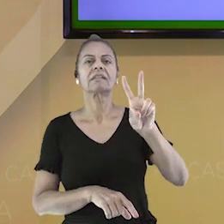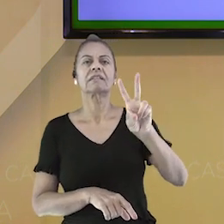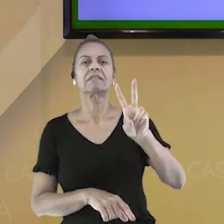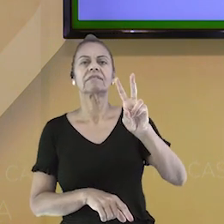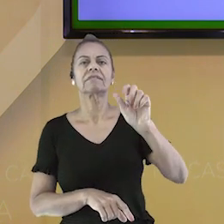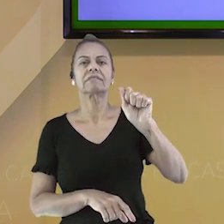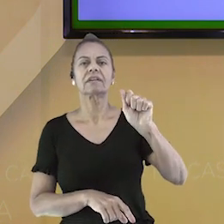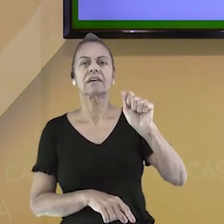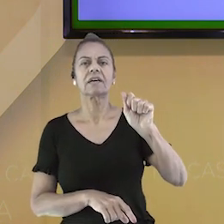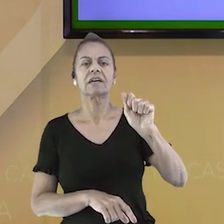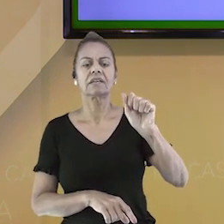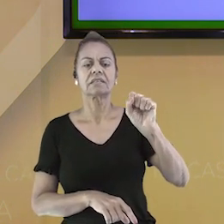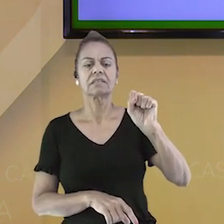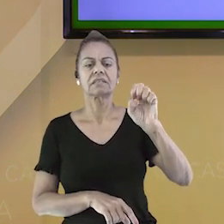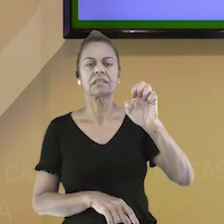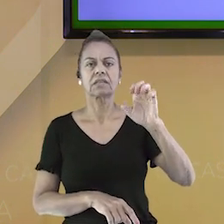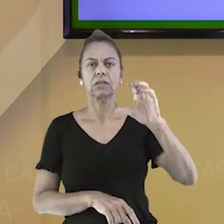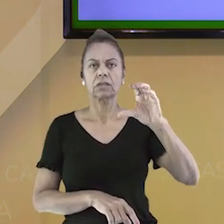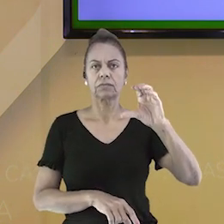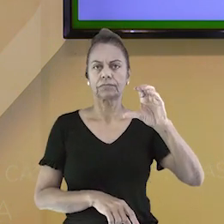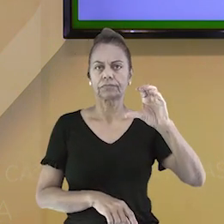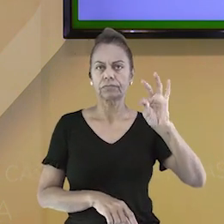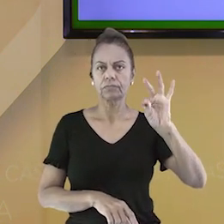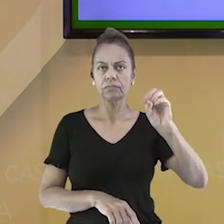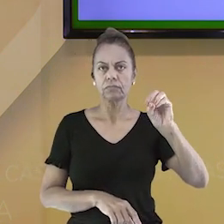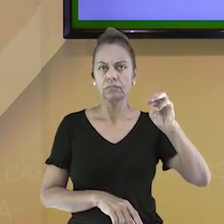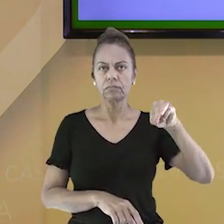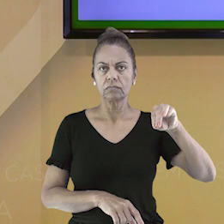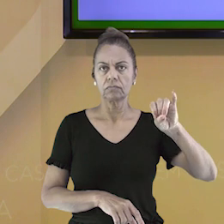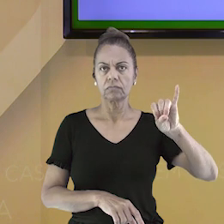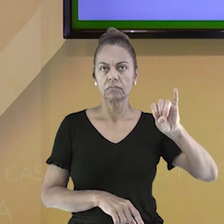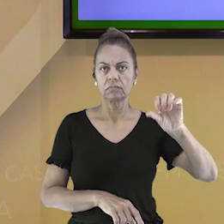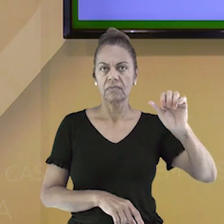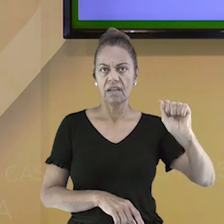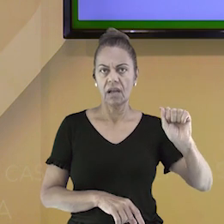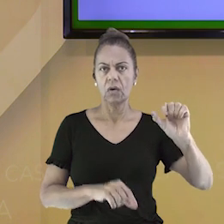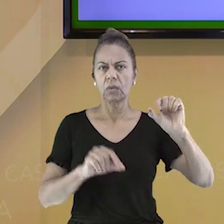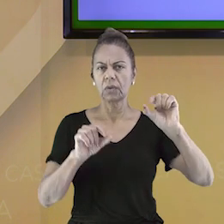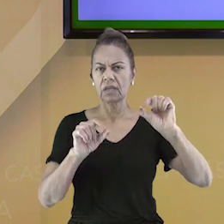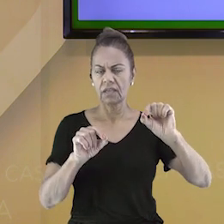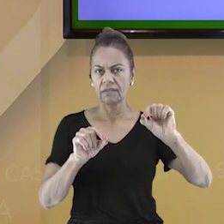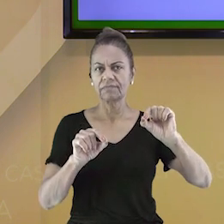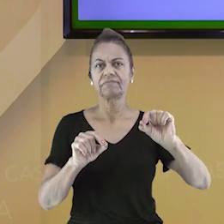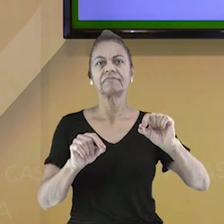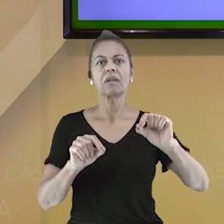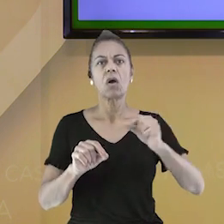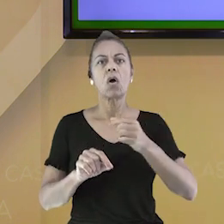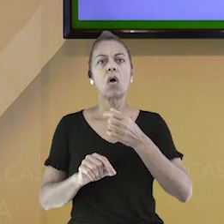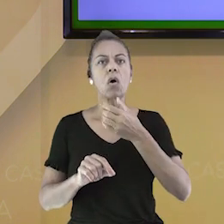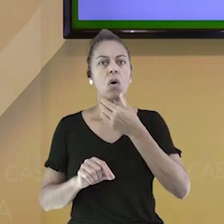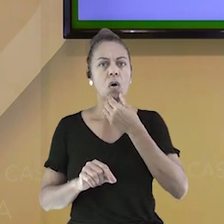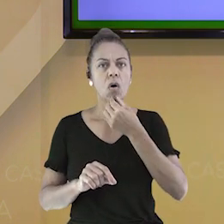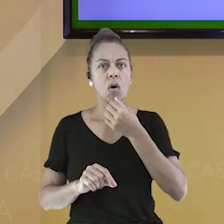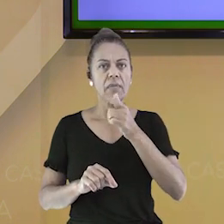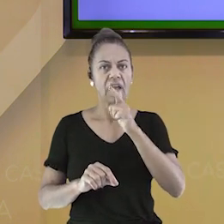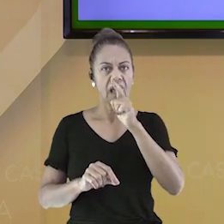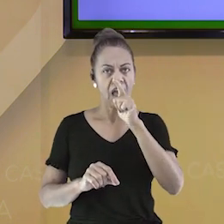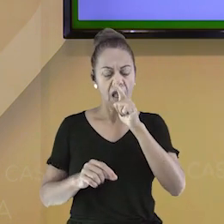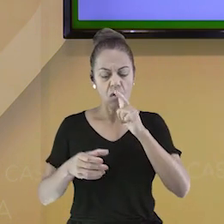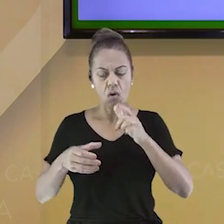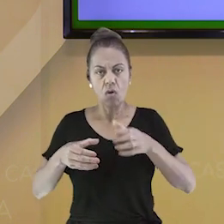caso masculino, e ele consiste no pequeno corte no canal que os